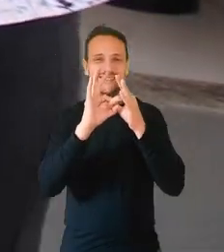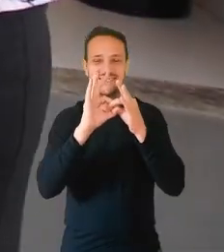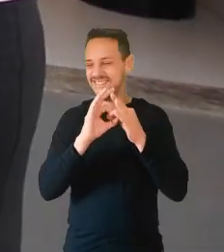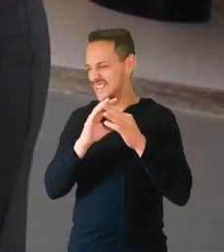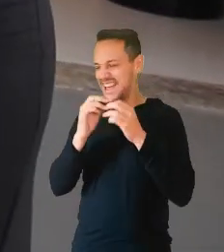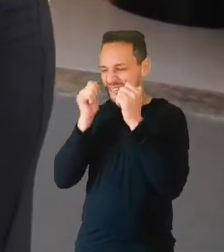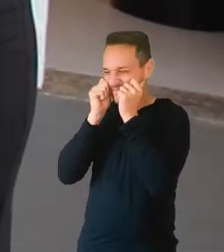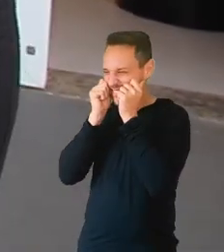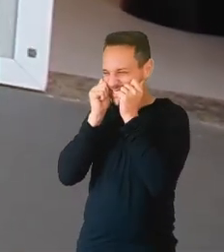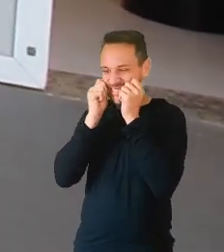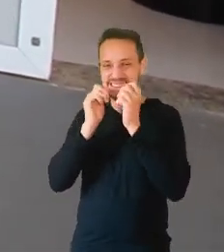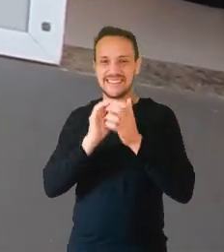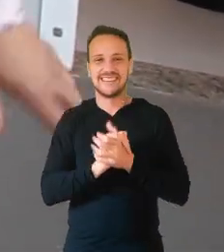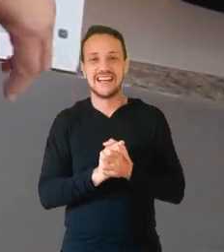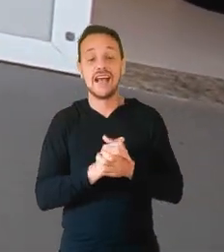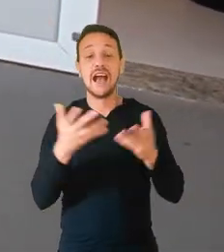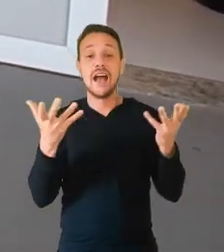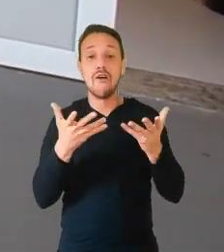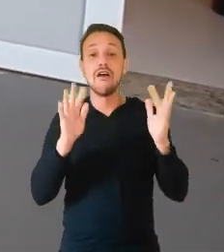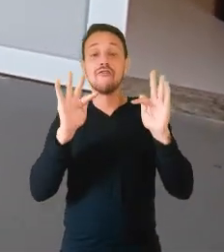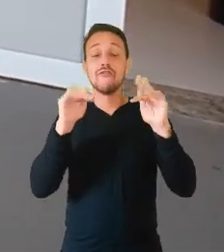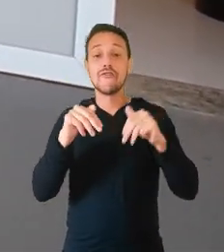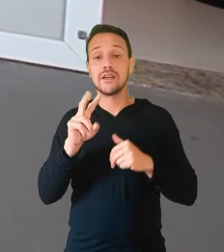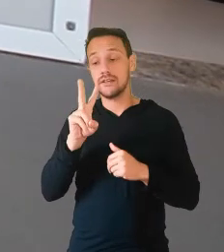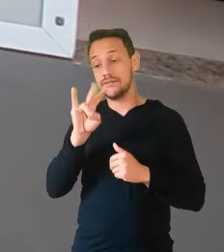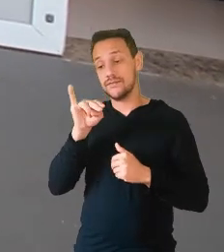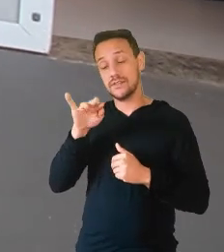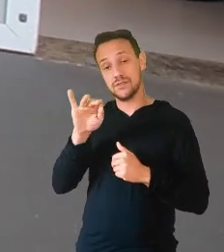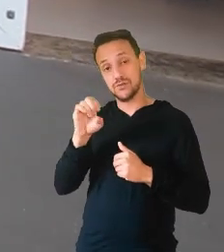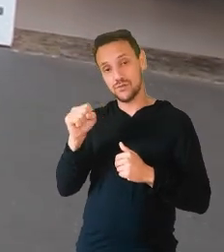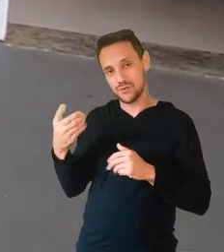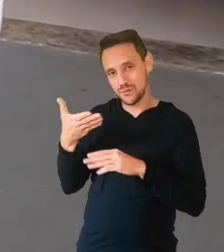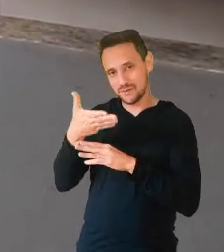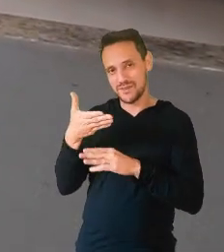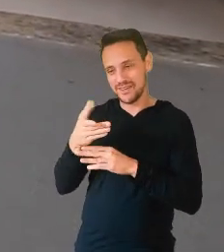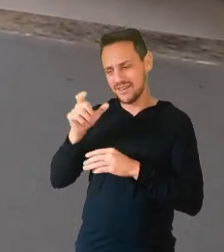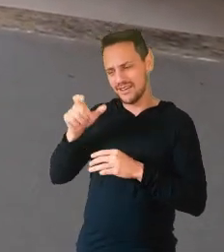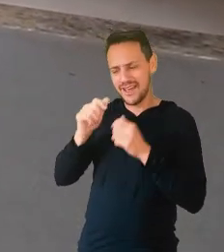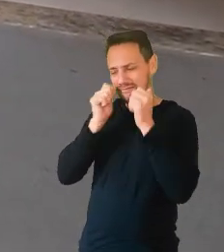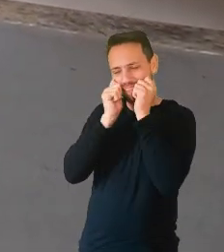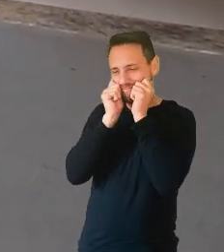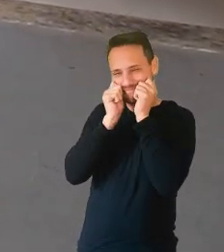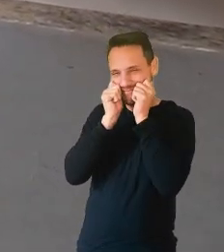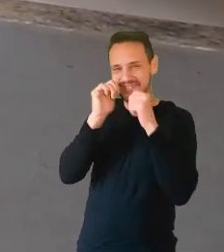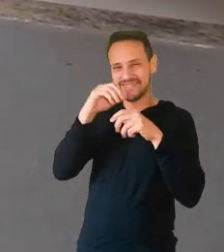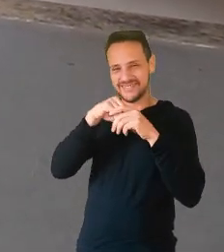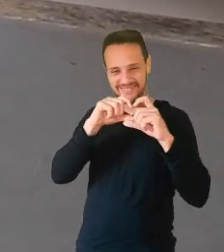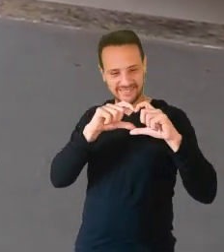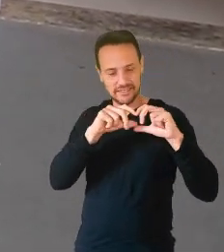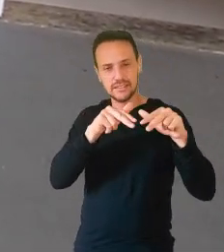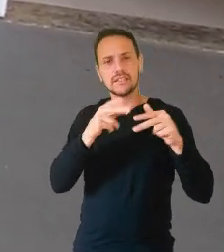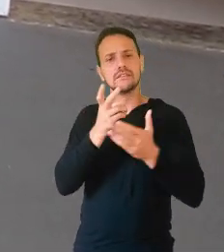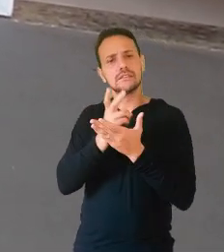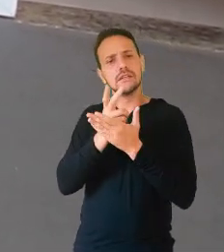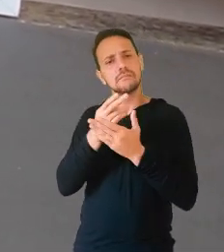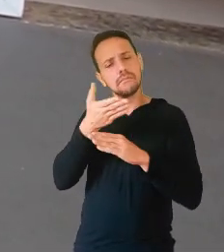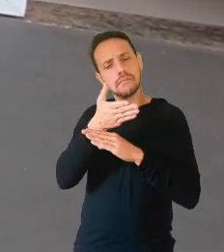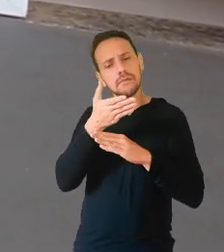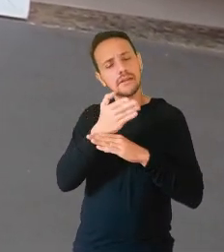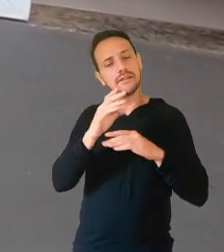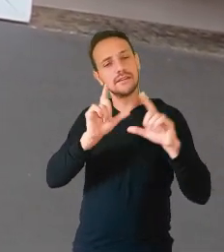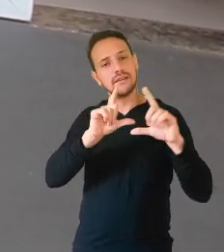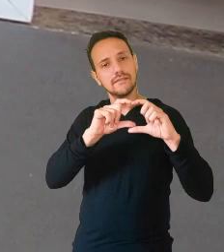lá terminar aqui então, com a participação do Vinícius, que é o nosso fofinho aqui da DFIP. Tá sempre participando da TV DFIP.